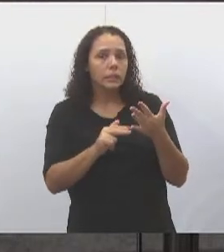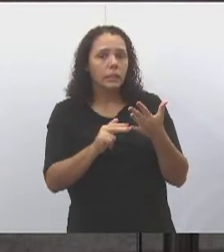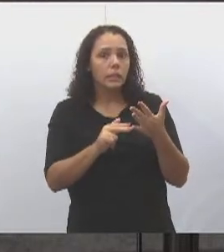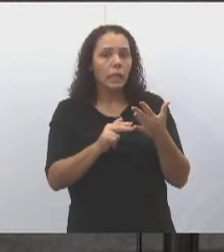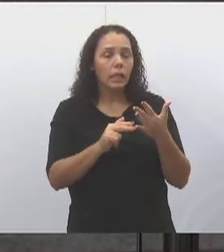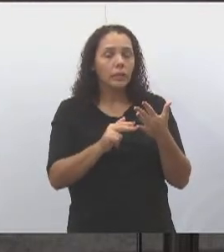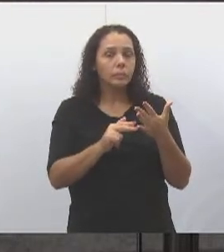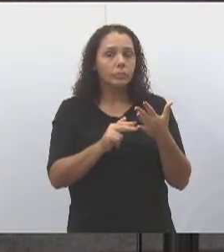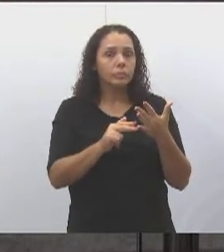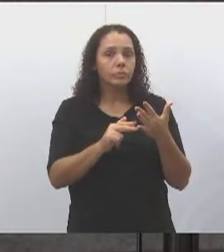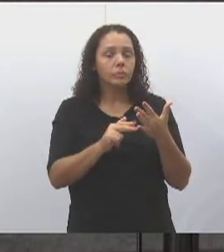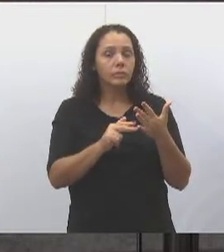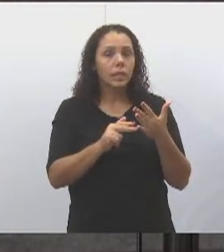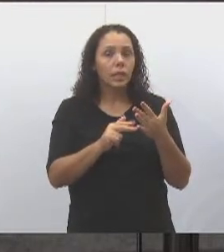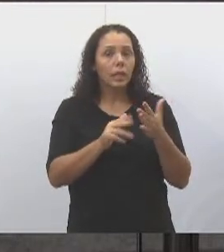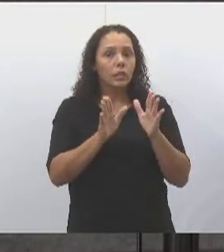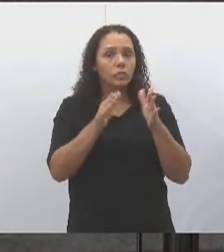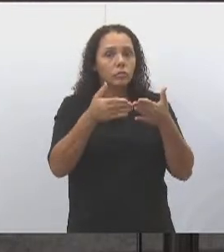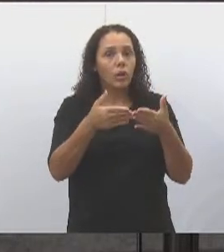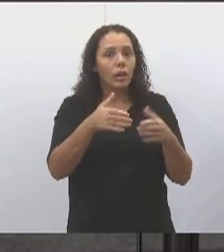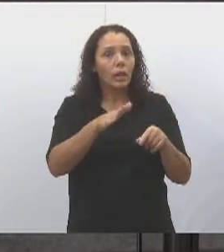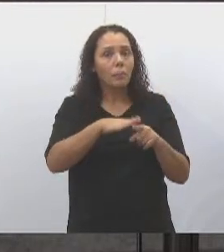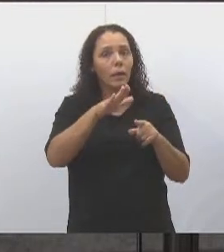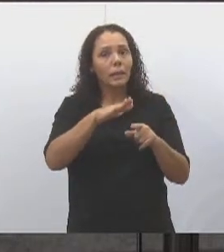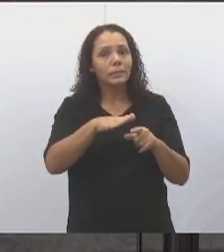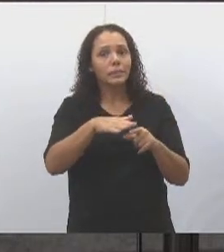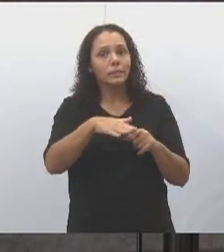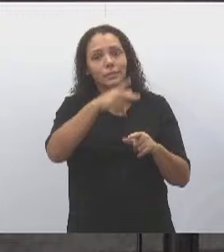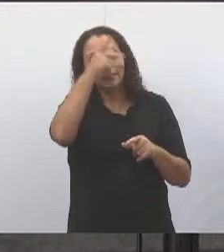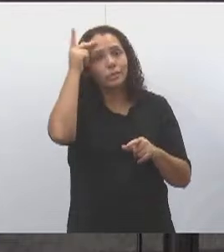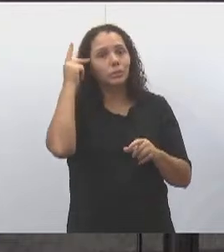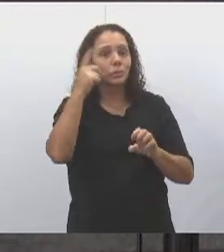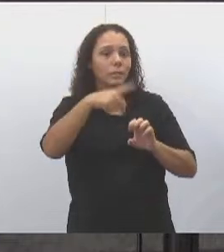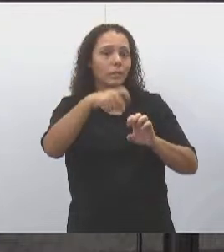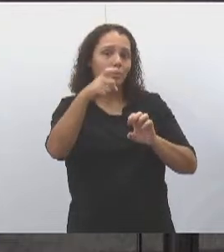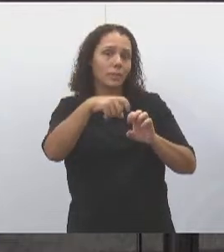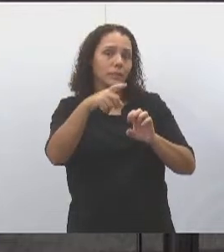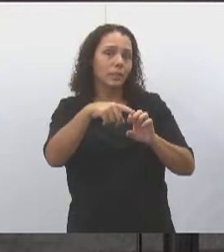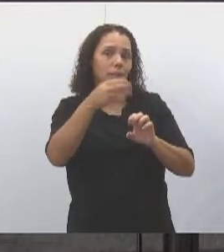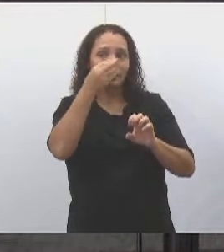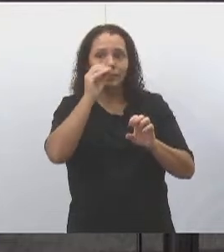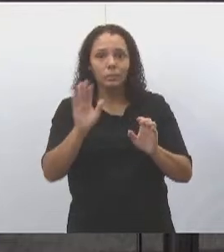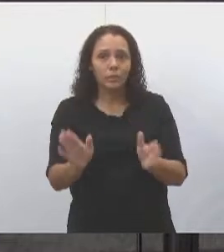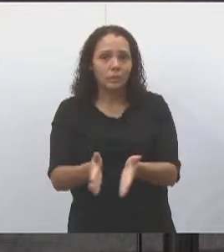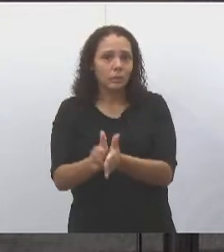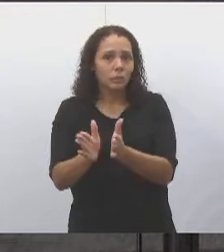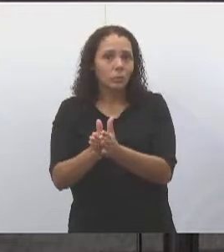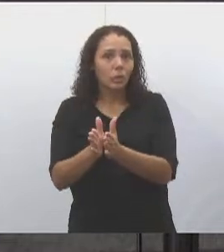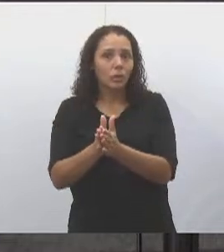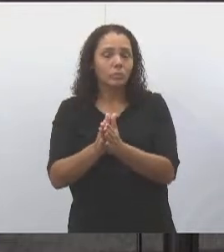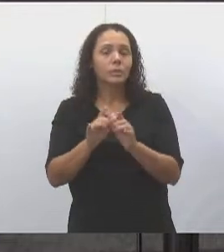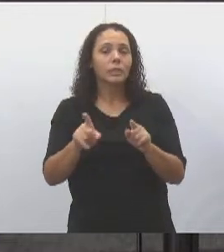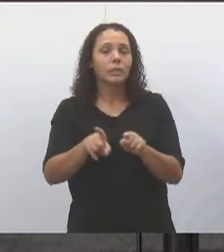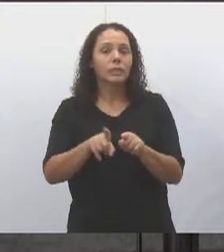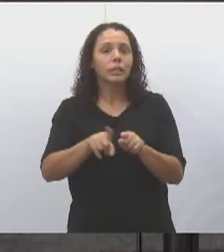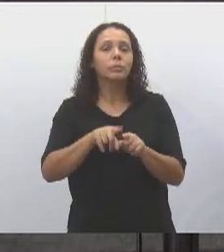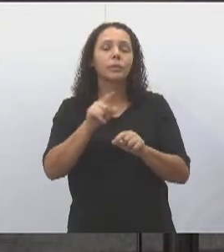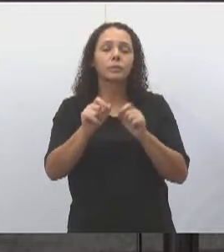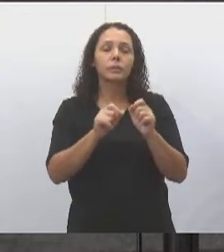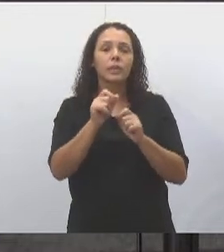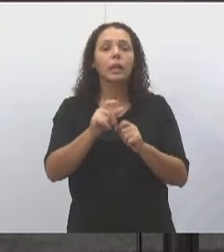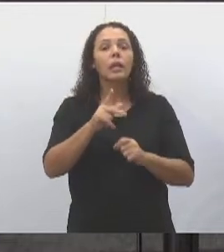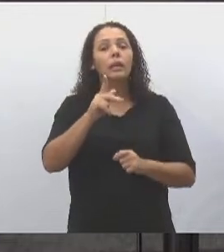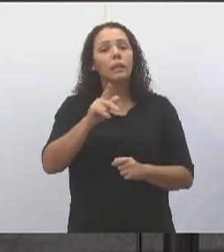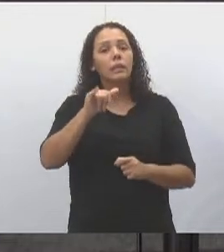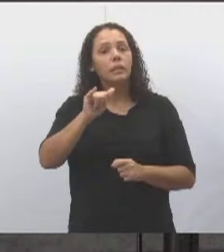grandes proprietários de imóveis do que a população mais pobre. Outra questão é com relação ao Instituto de